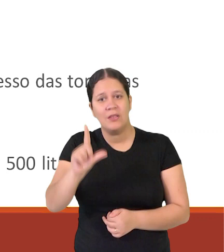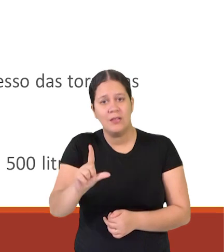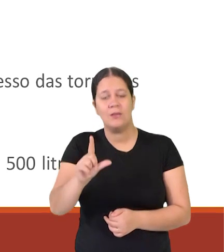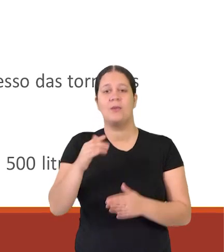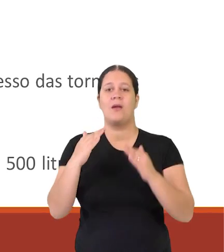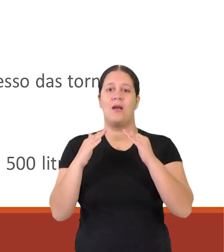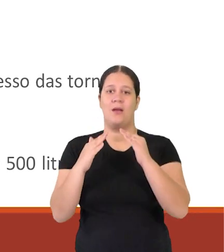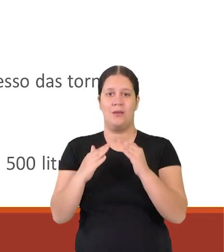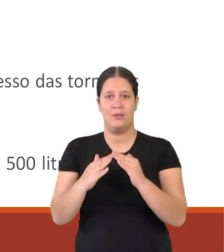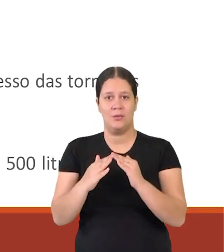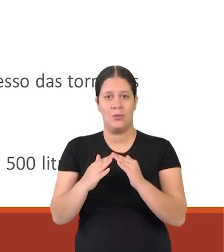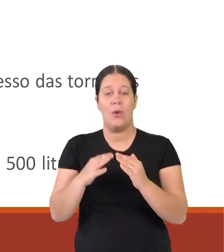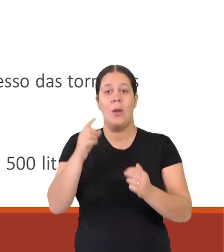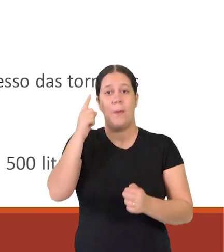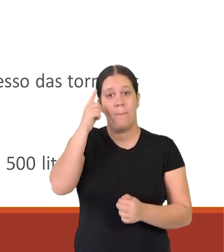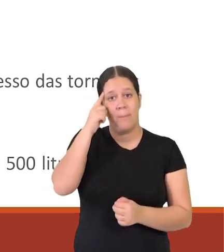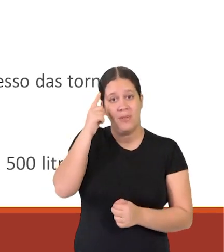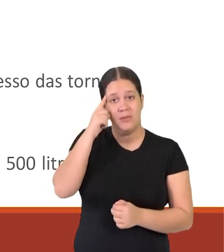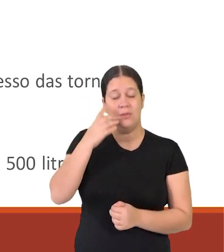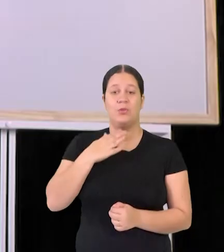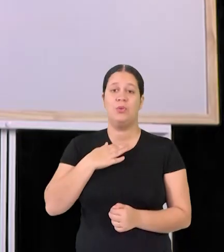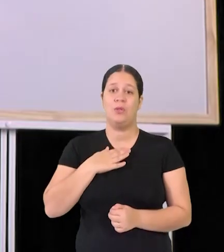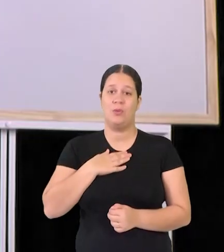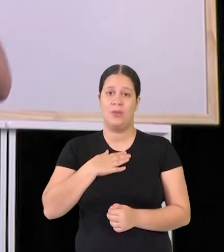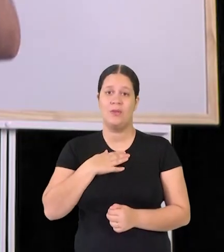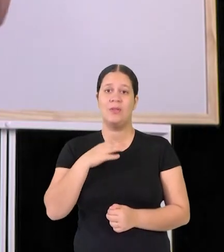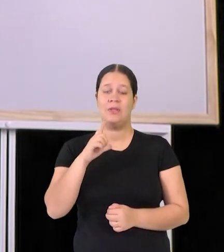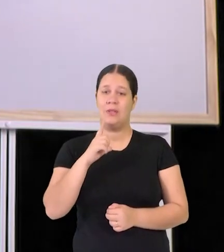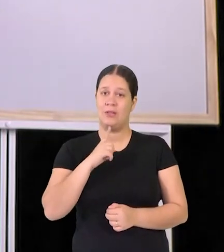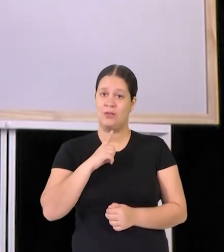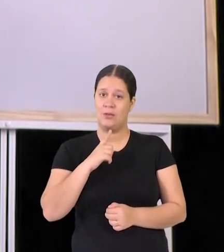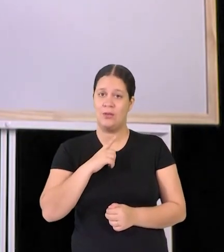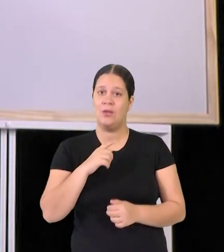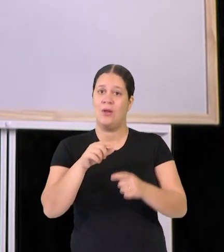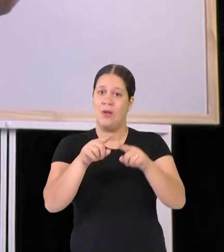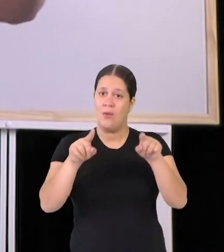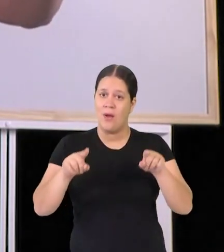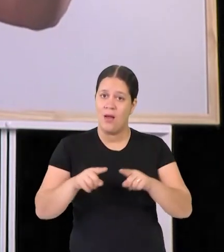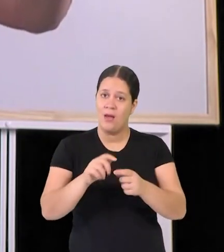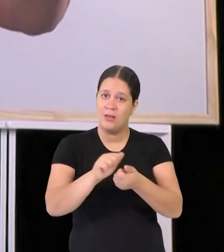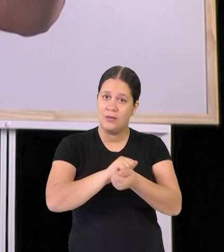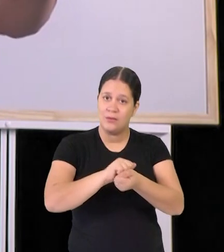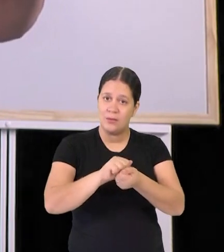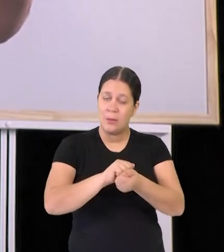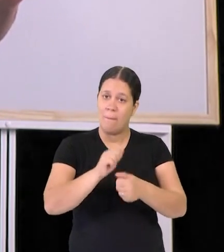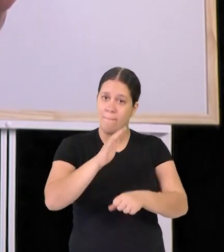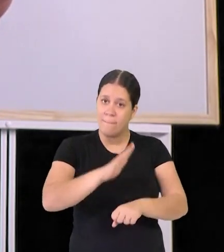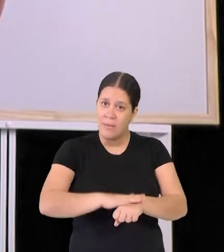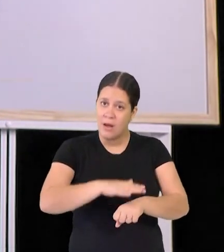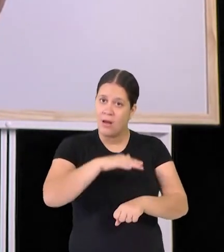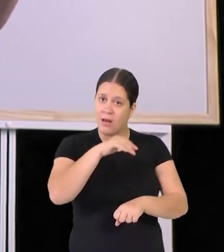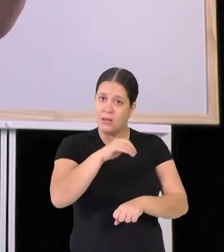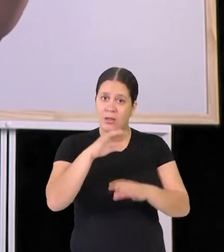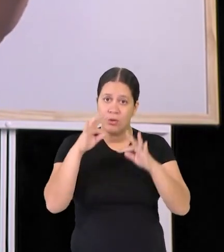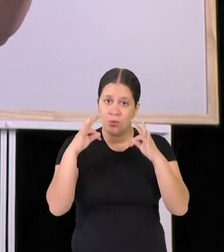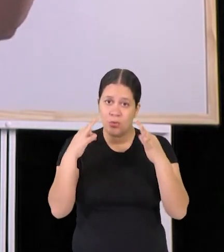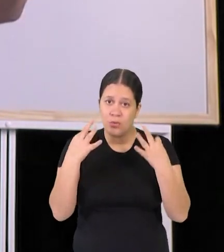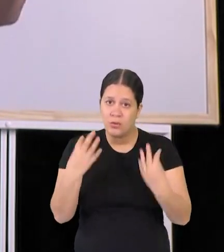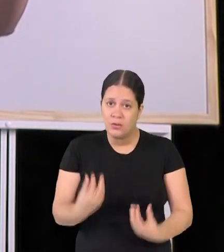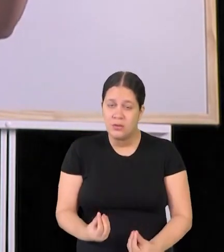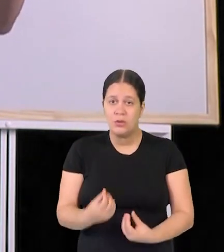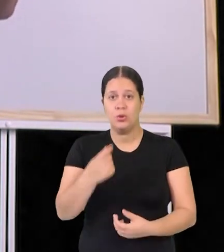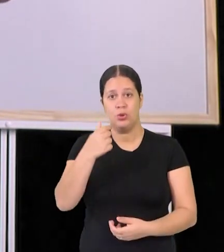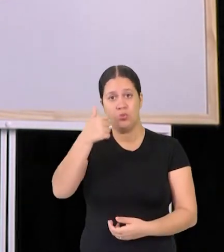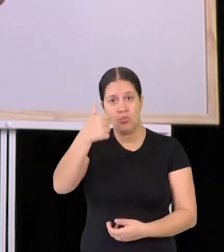da casa. Pensa comigo o seguinte: se eu tenho uma lavanderia que consome muito mais do que a casa, por exemplo, e eu coloco